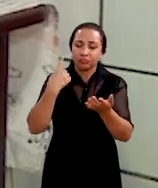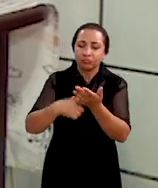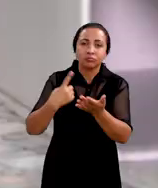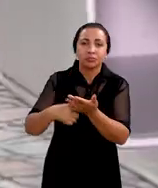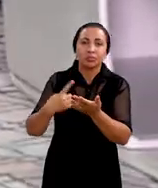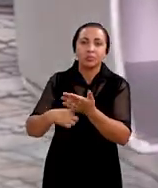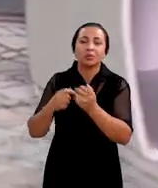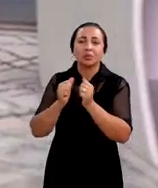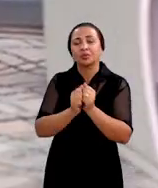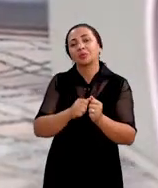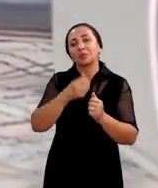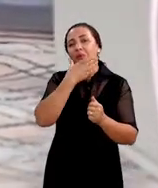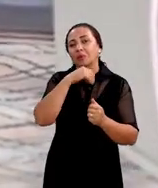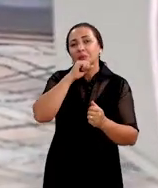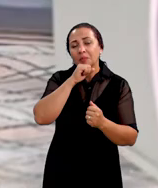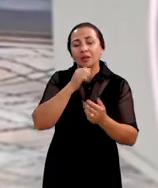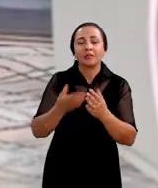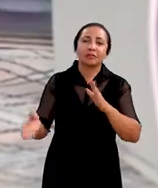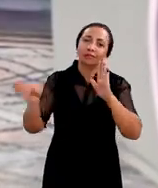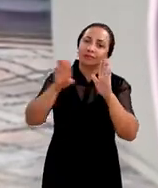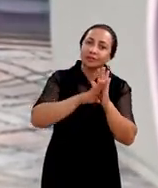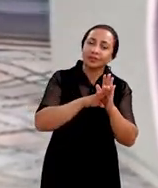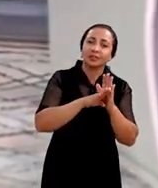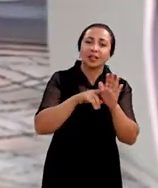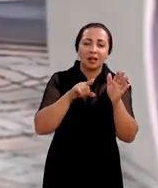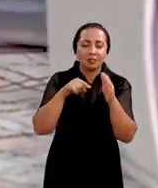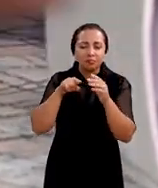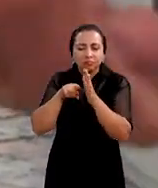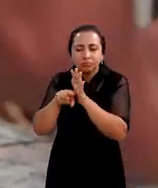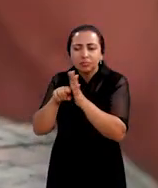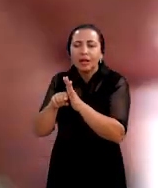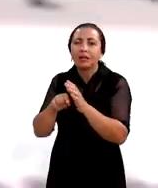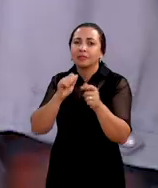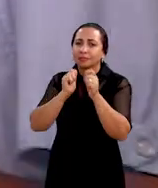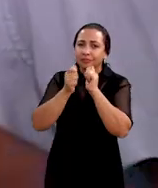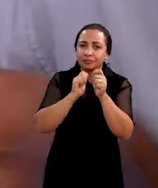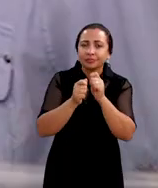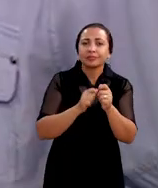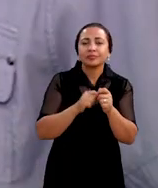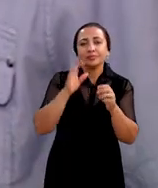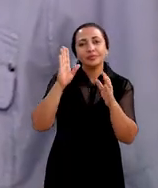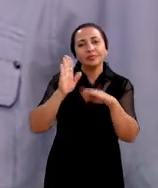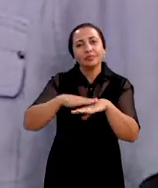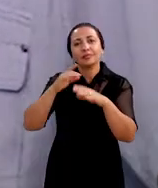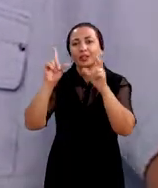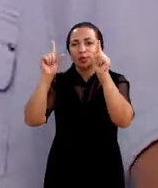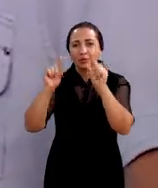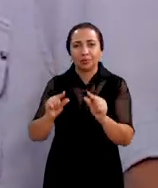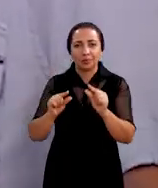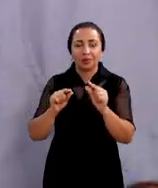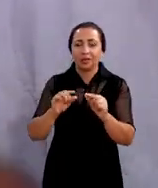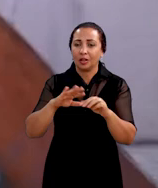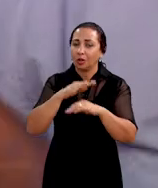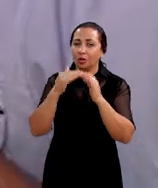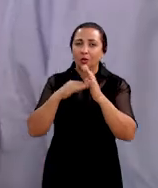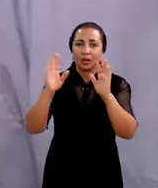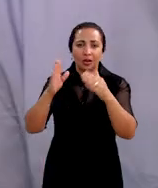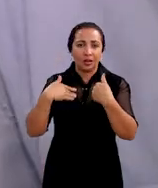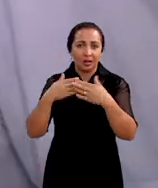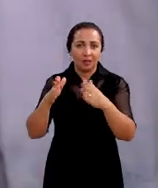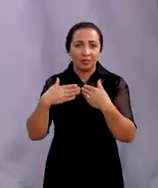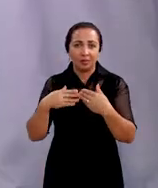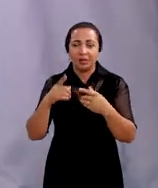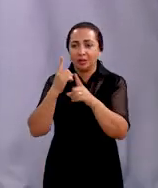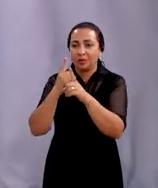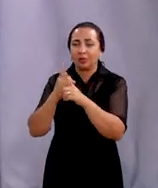eles marcam o horário para os pais virem, a gente aplica esse questionário presencialmente, ele é mais reduzido em função de todas as